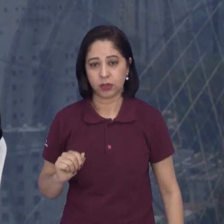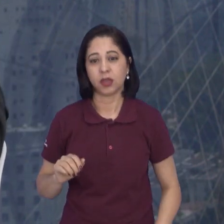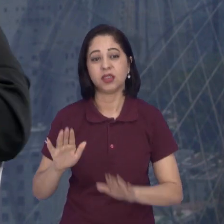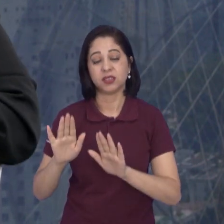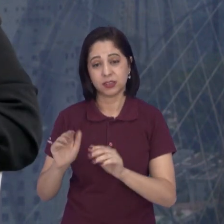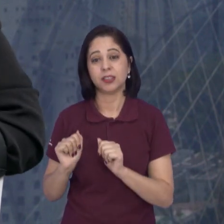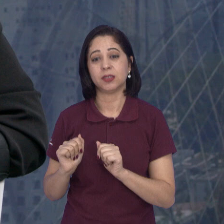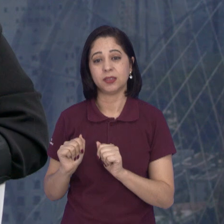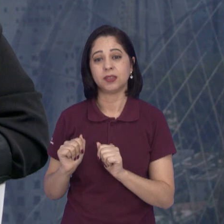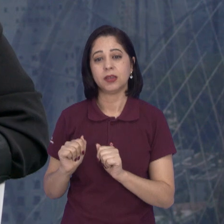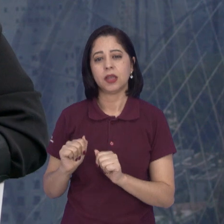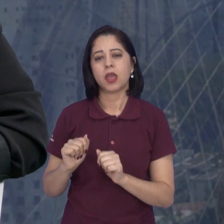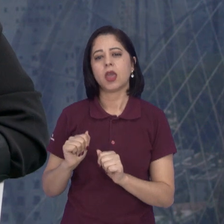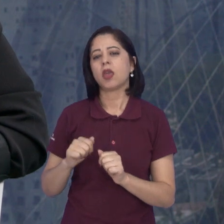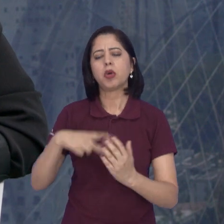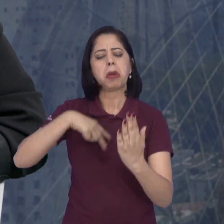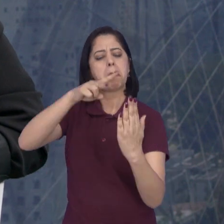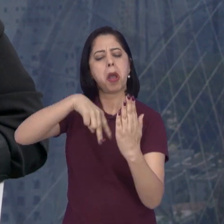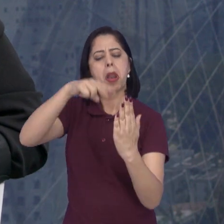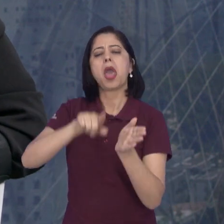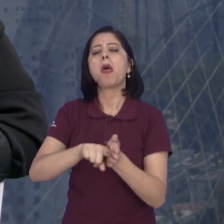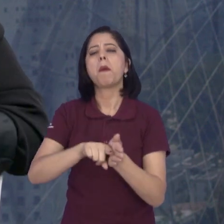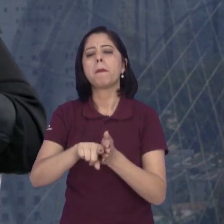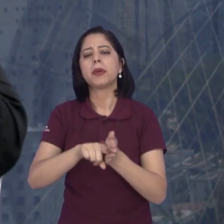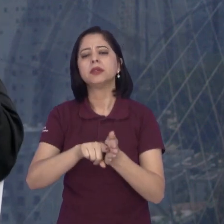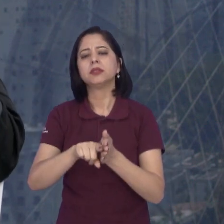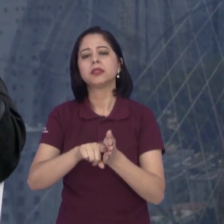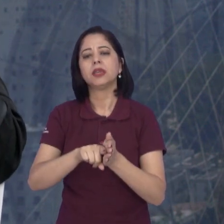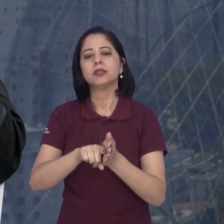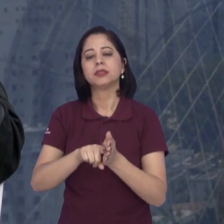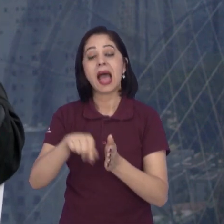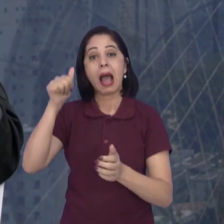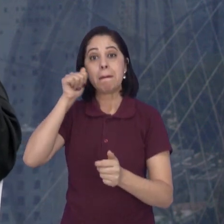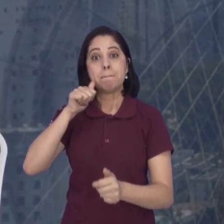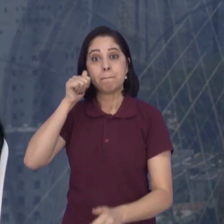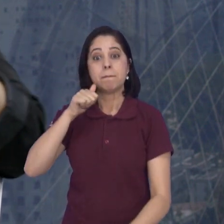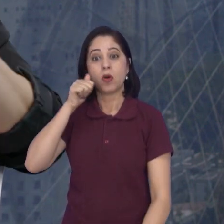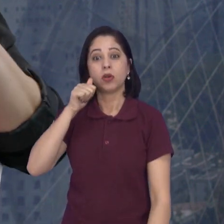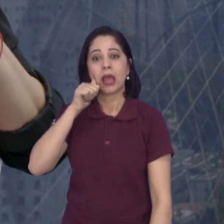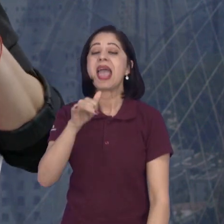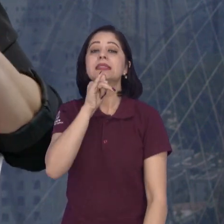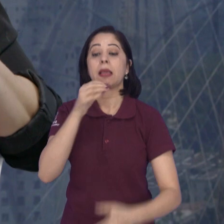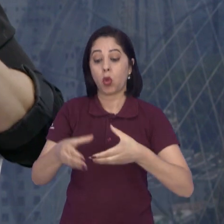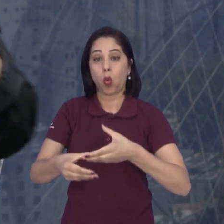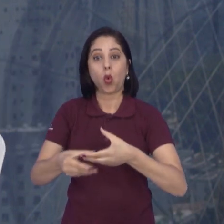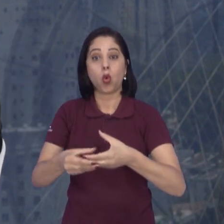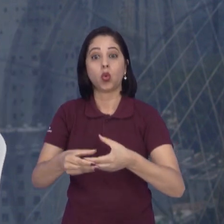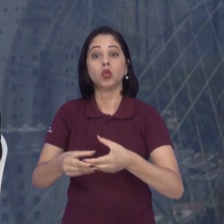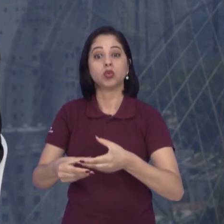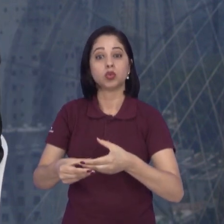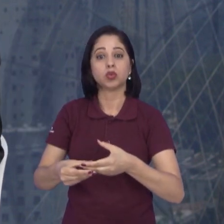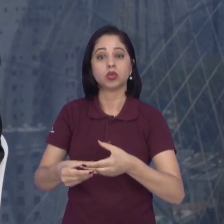isso mesmo, uma vez eu estava lendo um estudo, né? As mulheres, elas conseguem, por exemplo, concurso público. Veja bem,